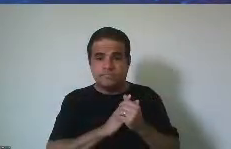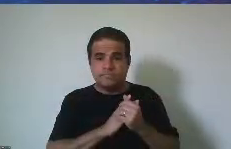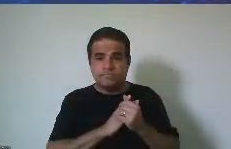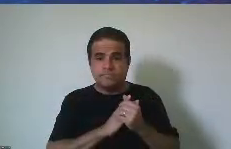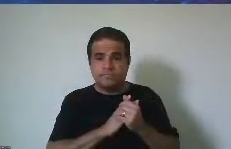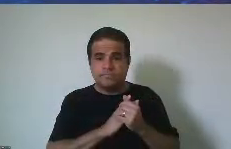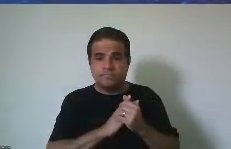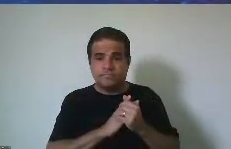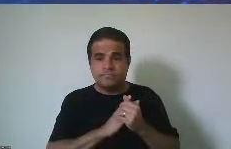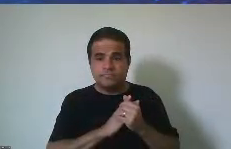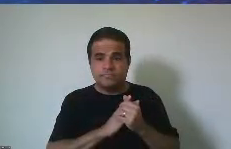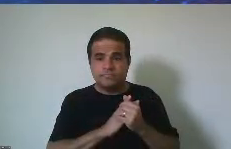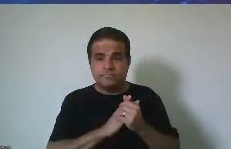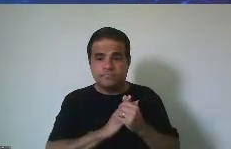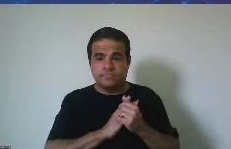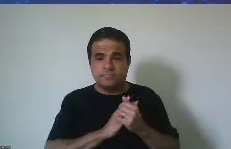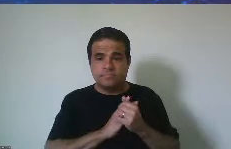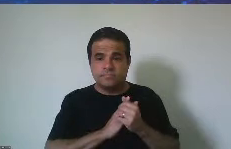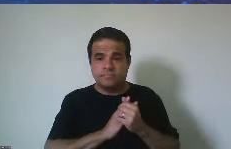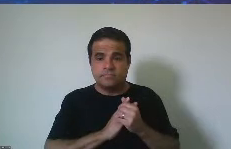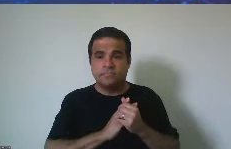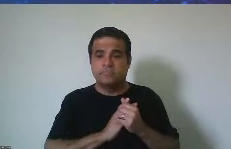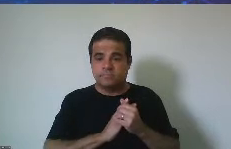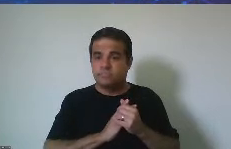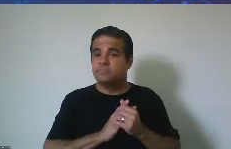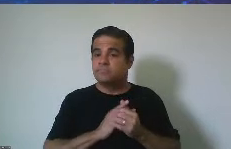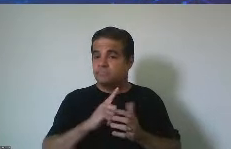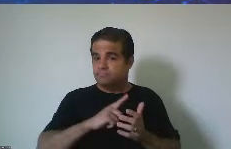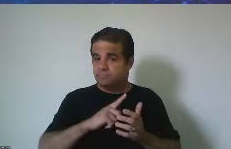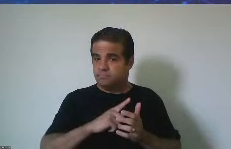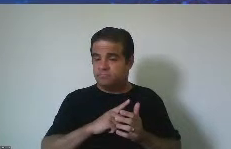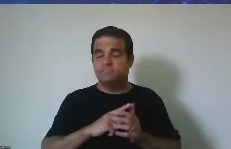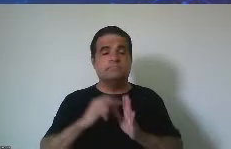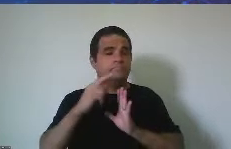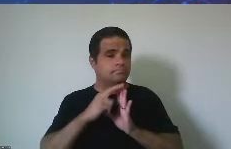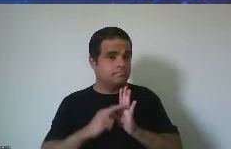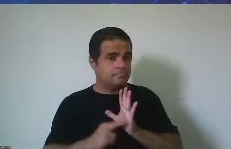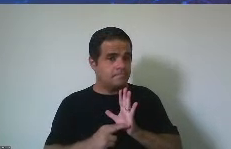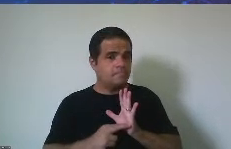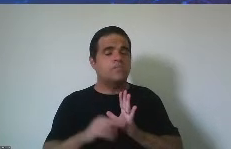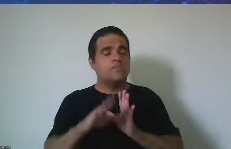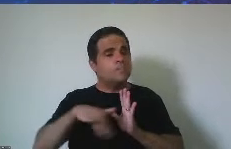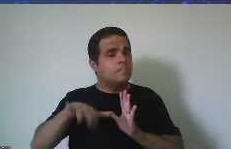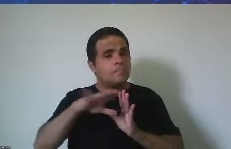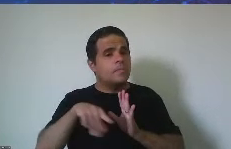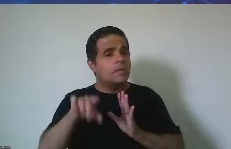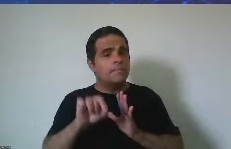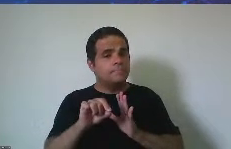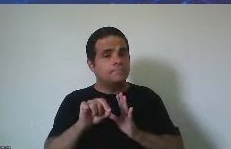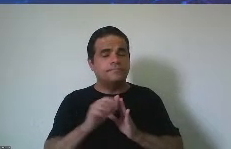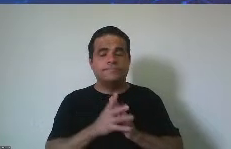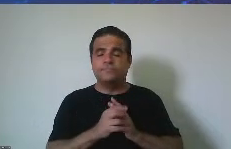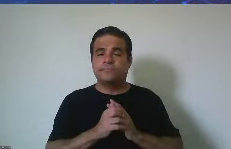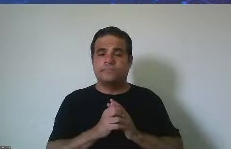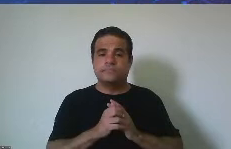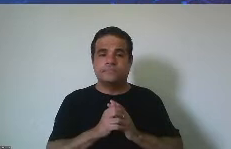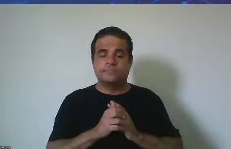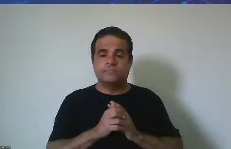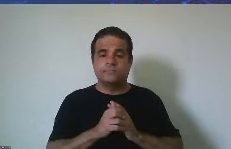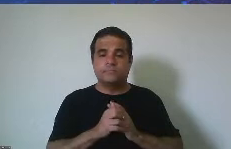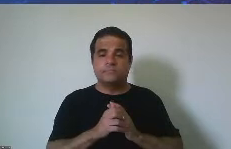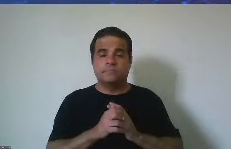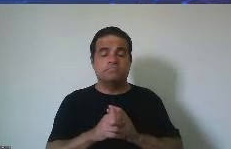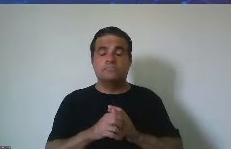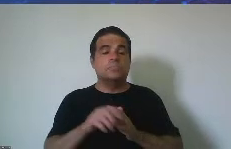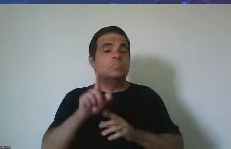neutralidade de tecnologia então quando a gente fala de neutralidade de agente significa que ela não deveria